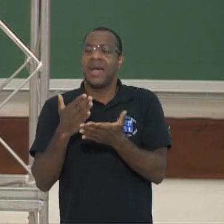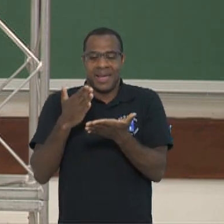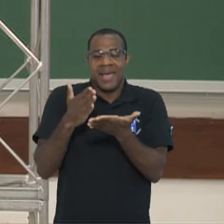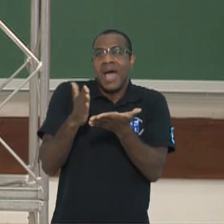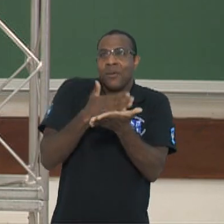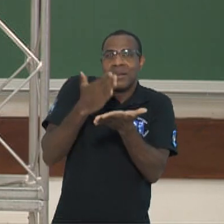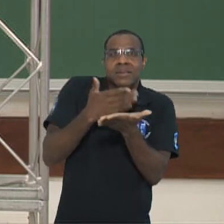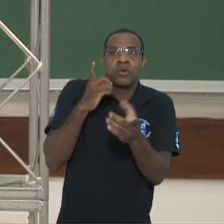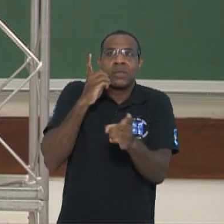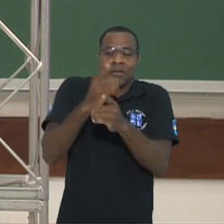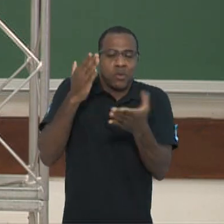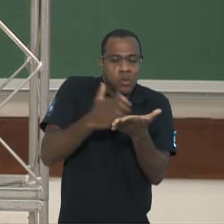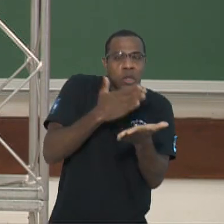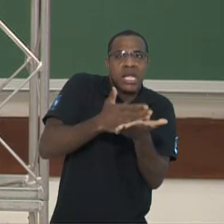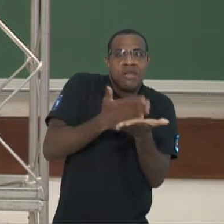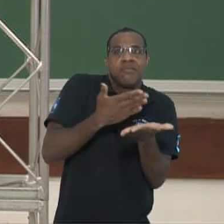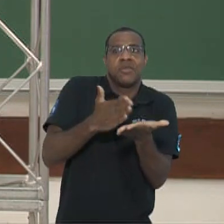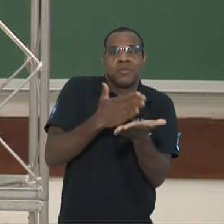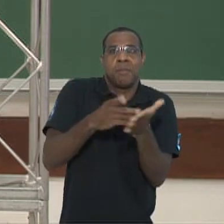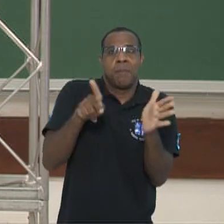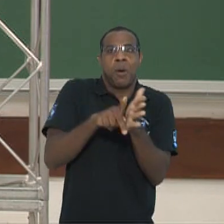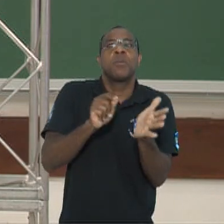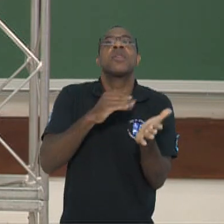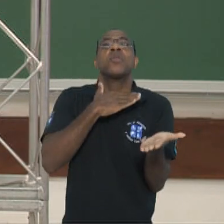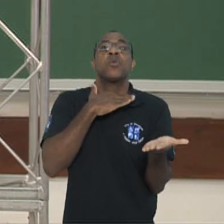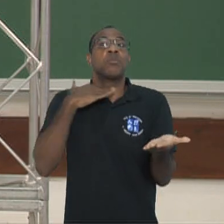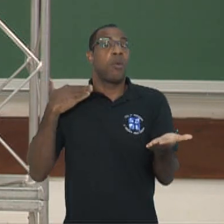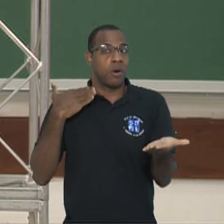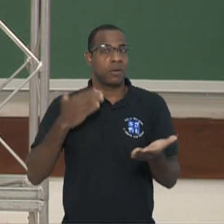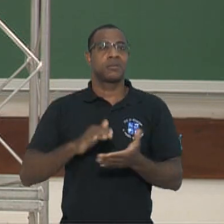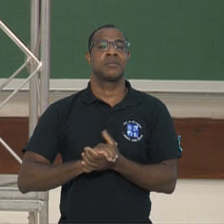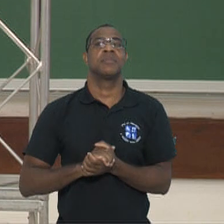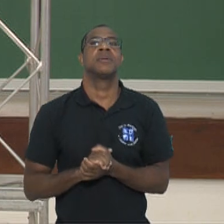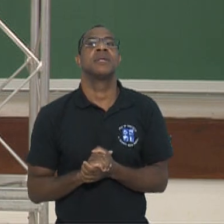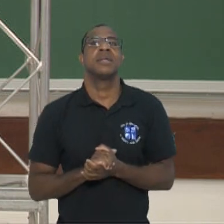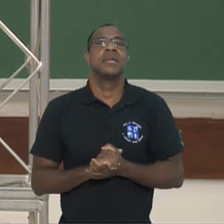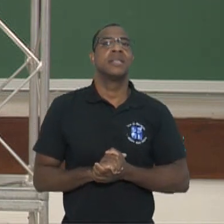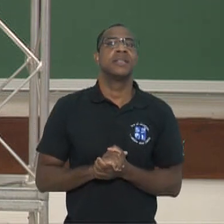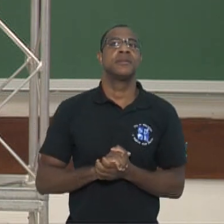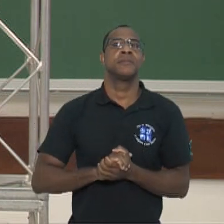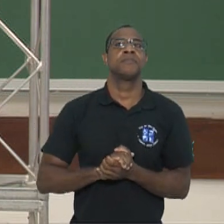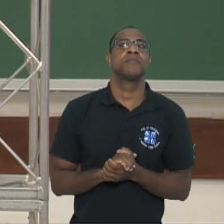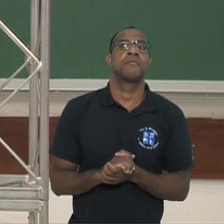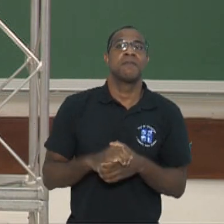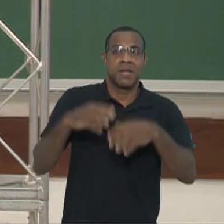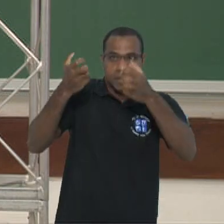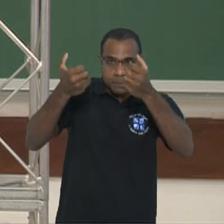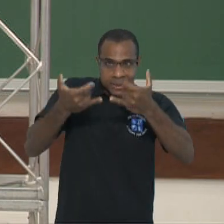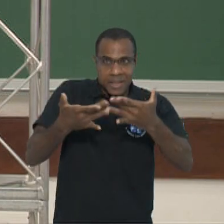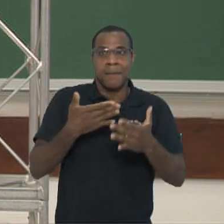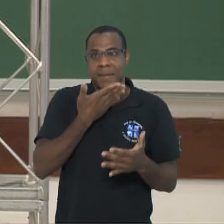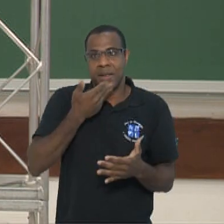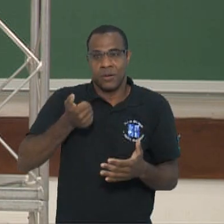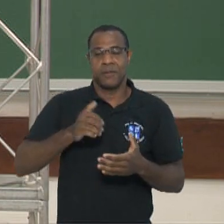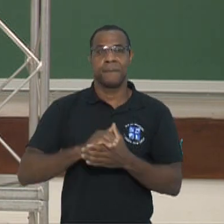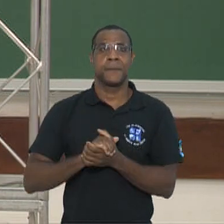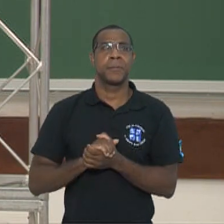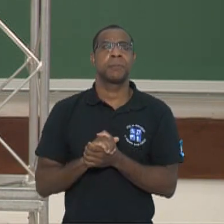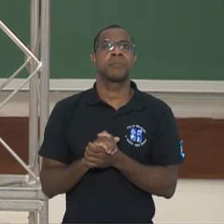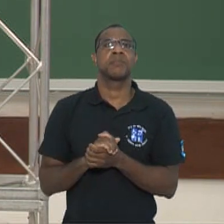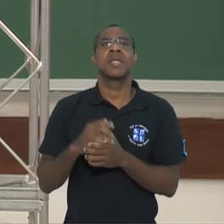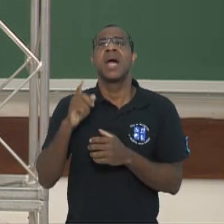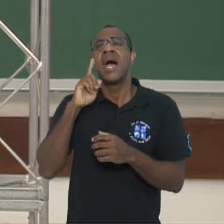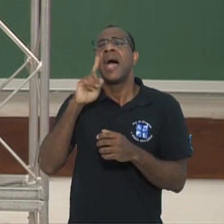dos mortos, né? Apesar que a gente usa o termo livro dos mortos, mas não é um livro, daqui a pouquinho vamos falar um pouco melhor sobre isso. Ele é uma